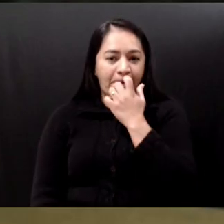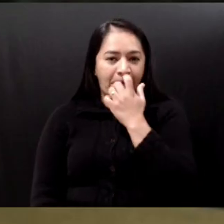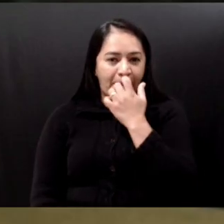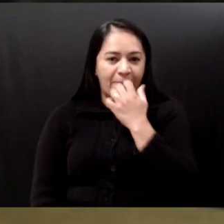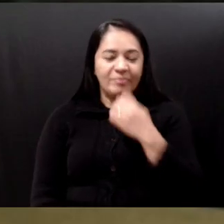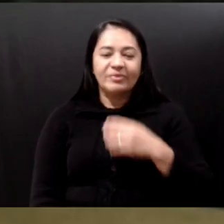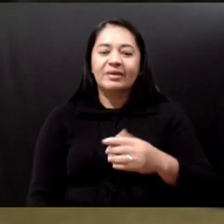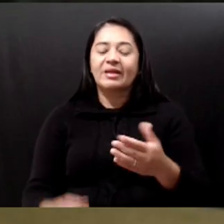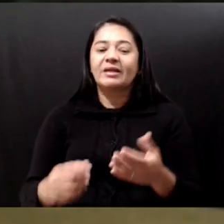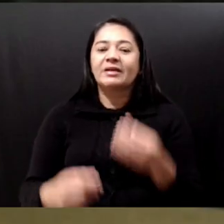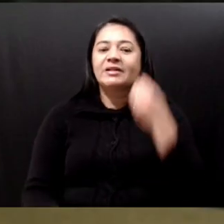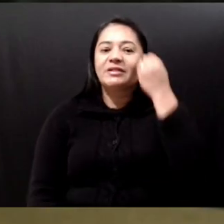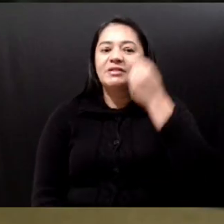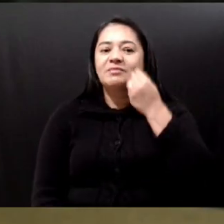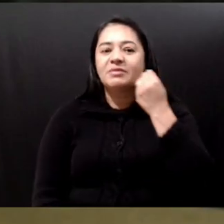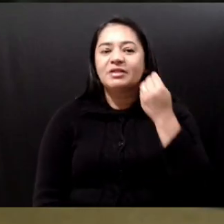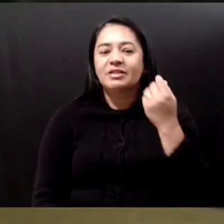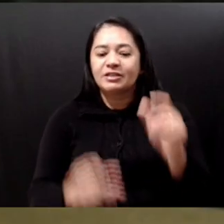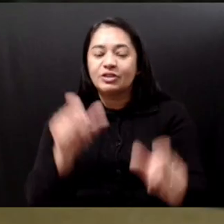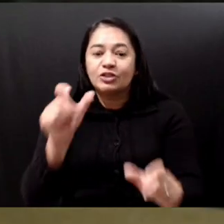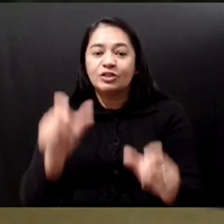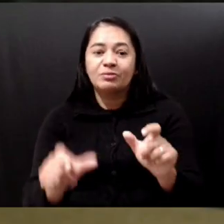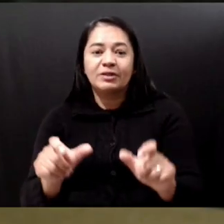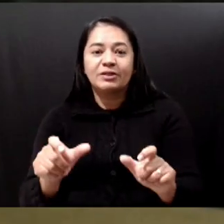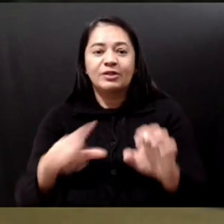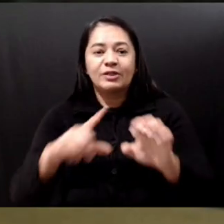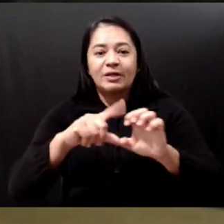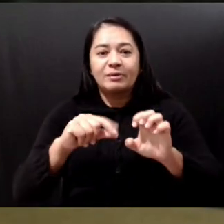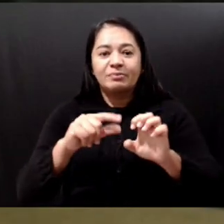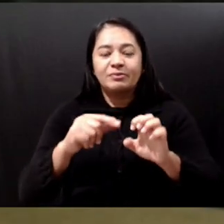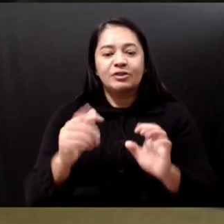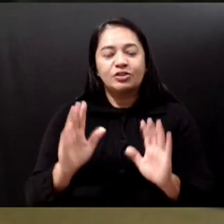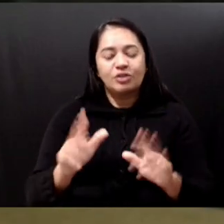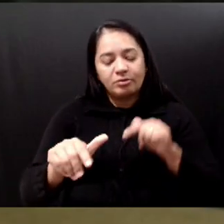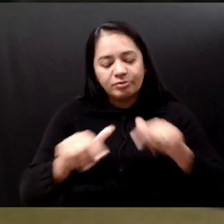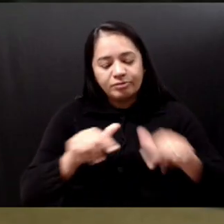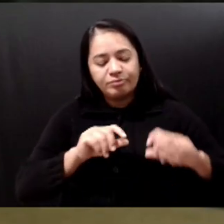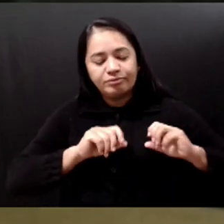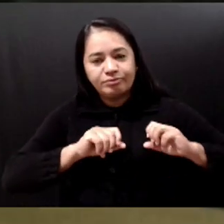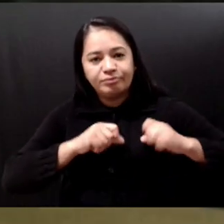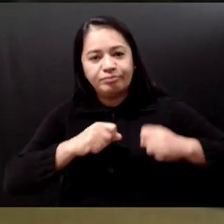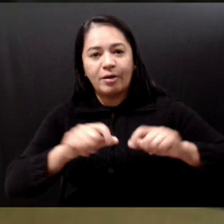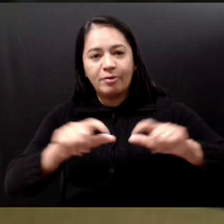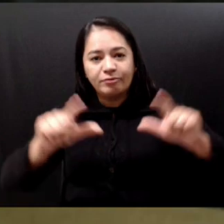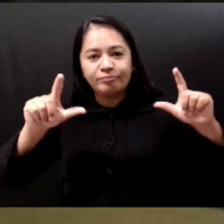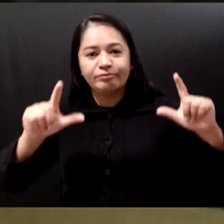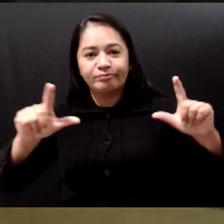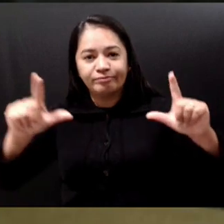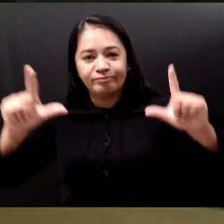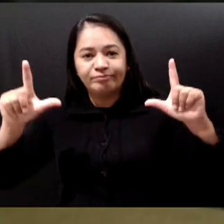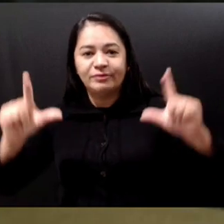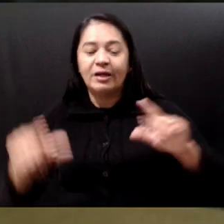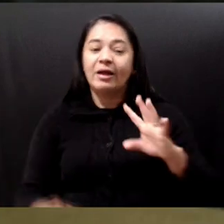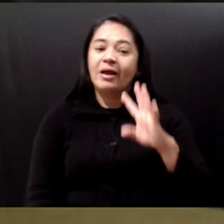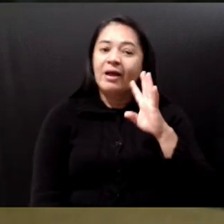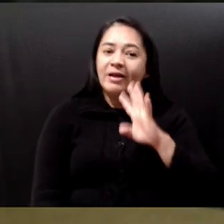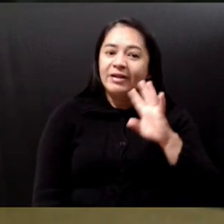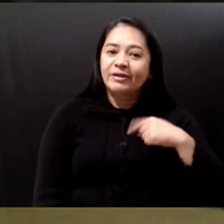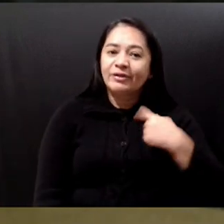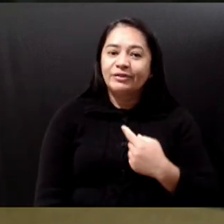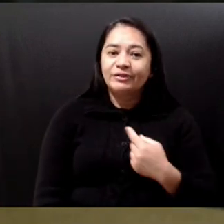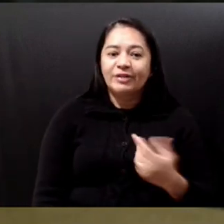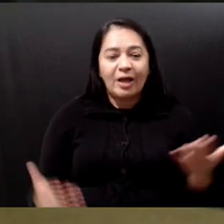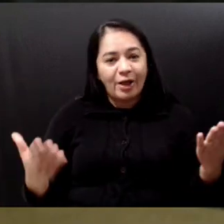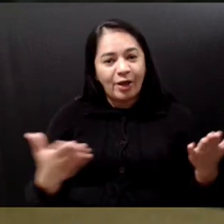pequenos empreendedores que vêm trabalhando e vêm se destacando. Então, assim, é bem legal que a gente está levando agora para essas pessoas